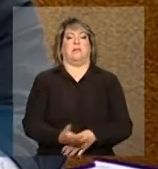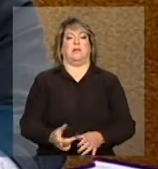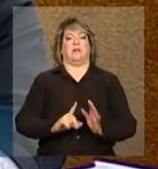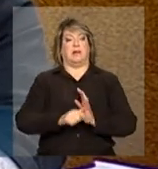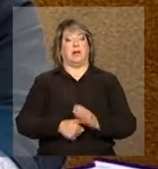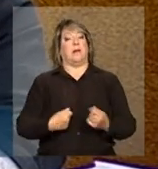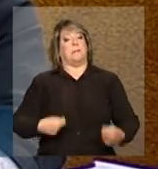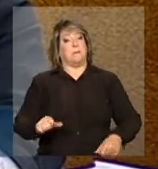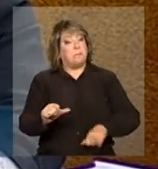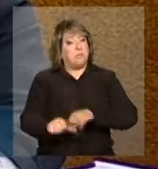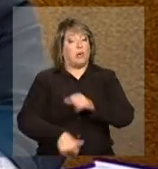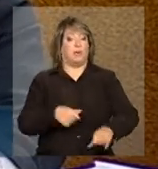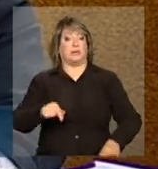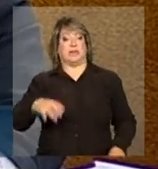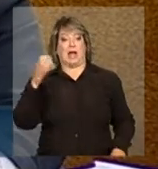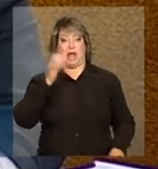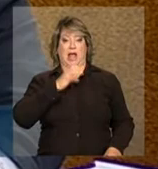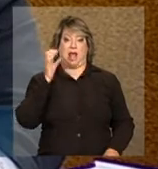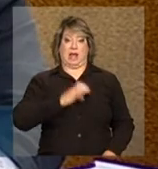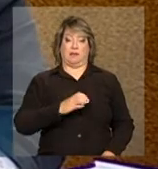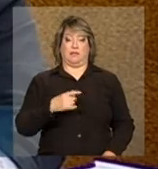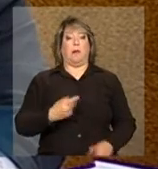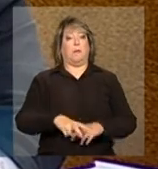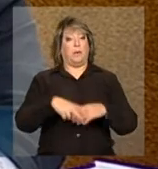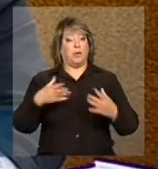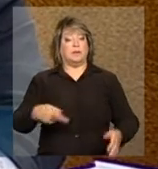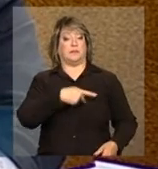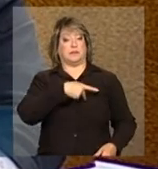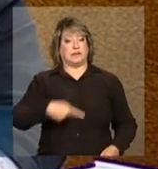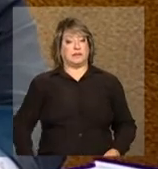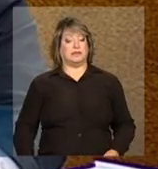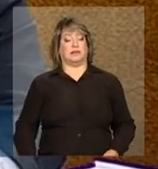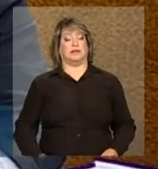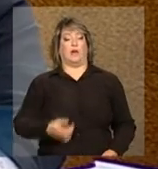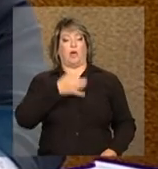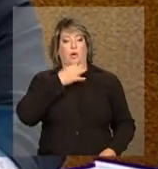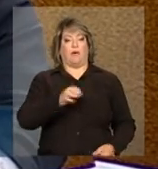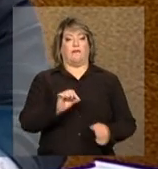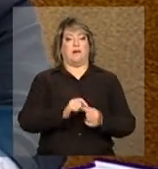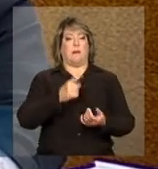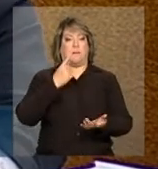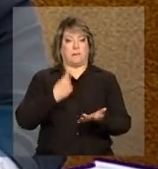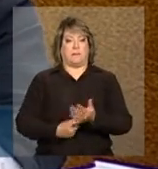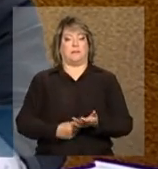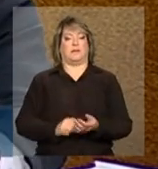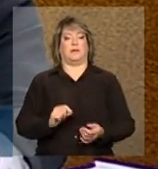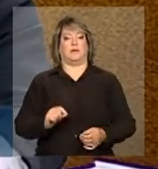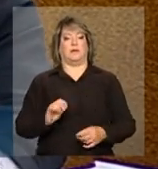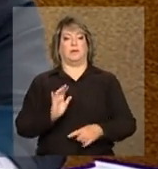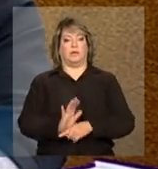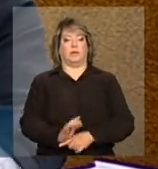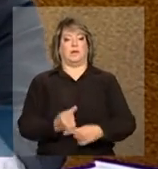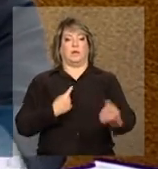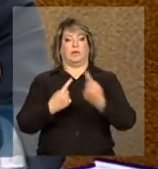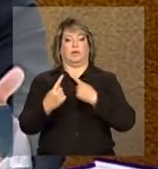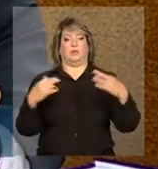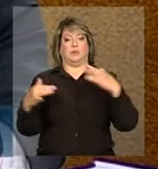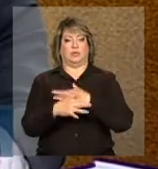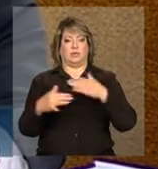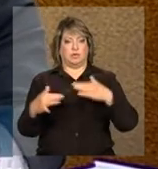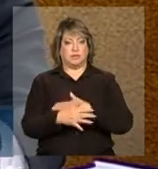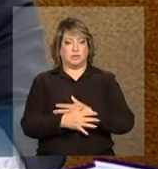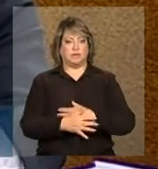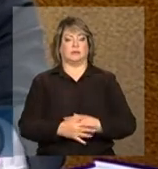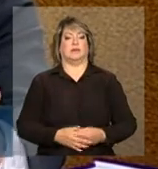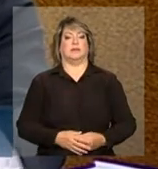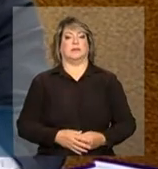precisa reverter isso rápido, e, por isso, a presidenta propôs o Pacto pela Mobilidade Urbana e já não só propôs um